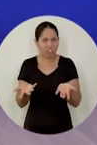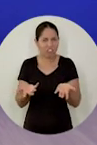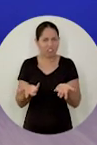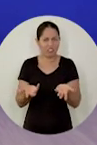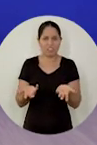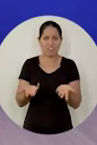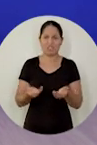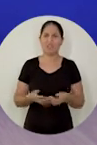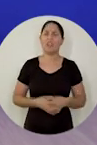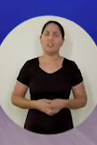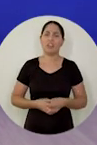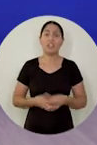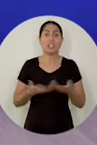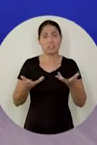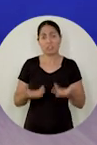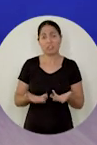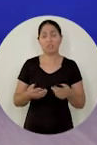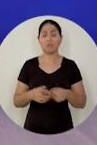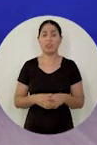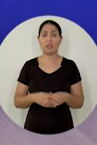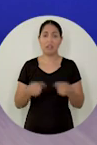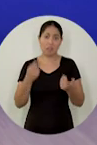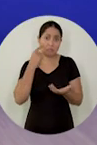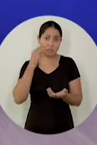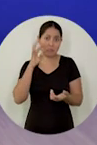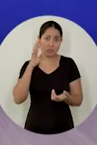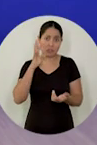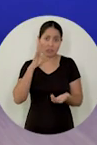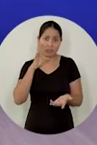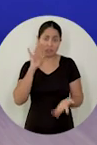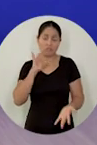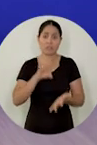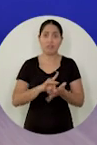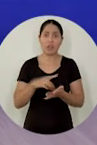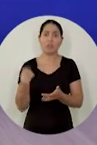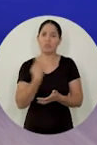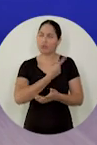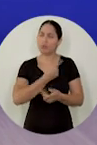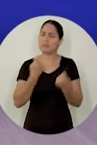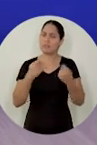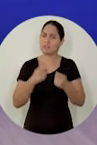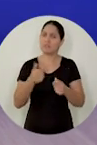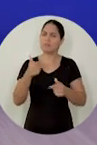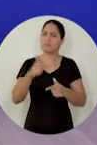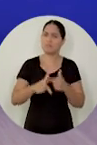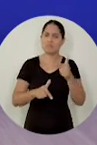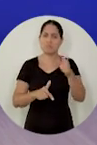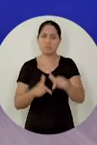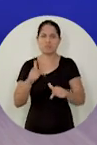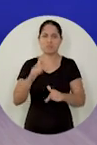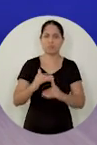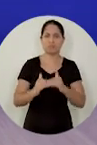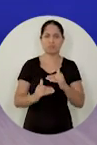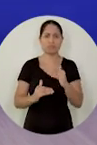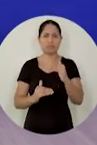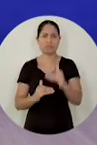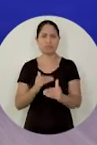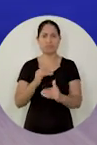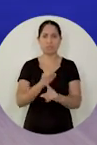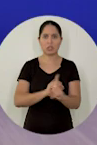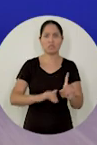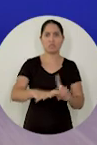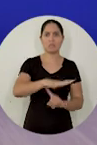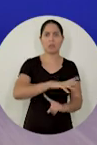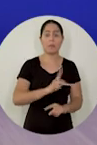violações ocorram cada vez mais. Portanto, penso que é indispensável uma reconstrução do pacto social, um